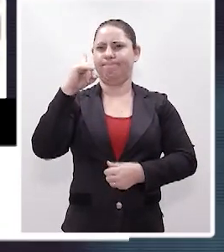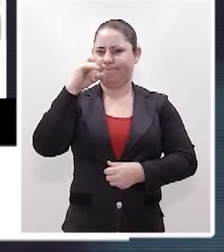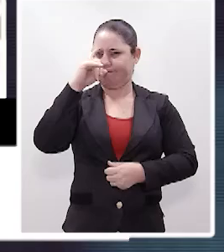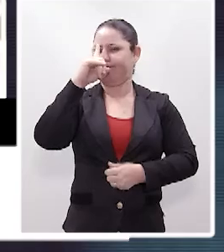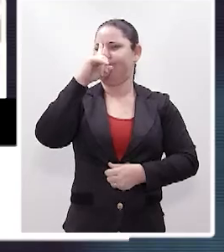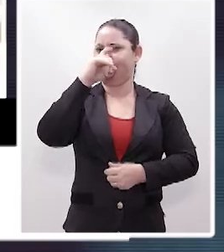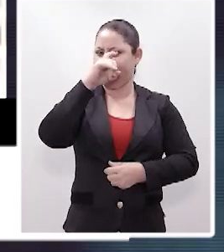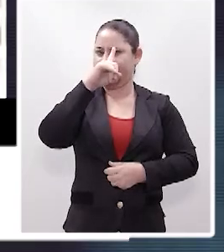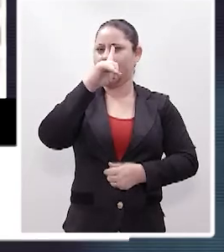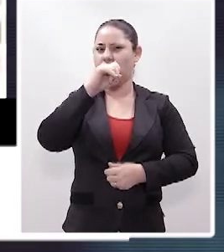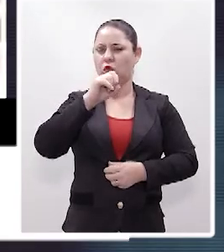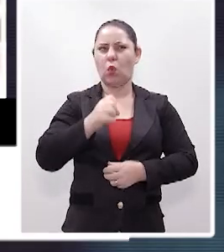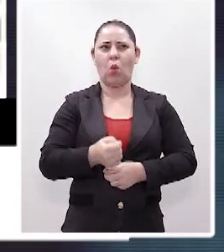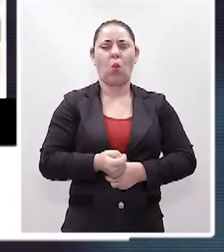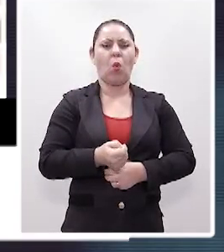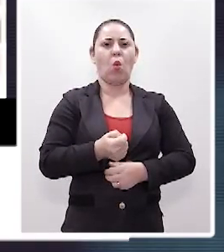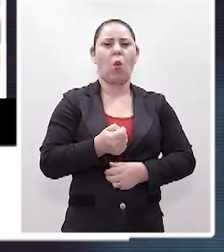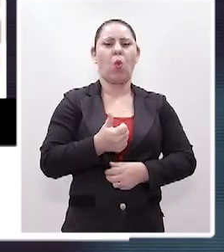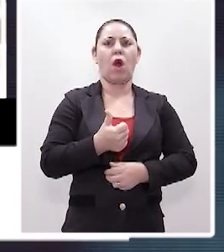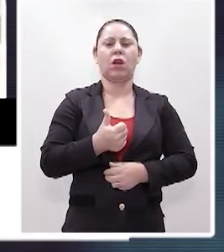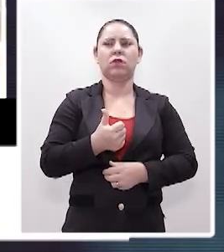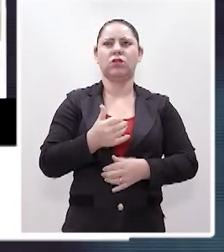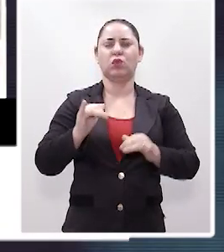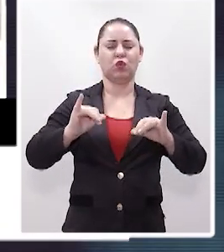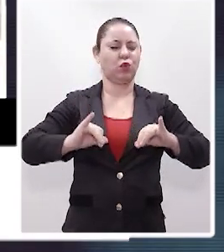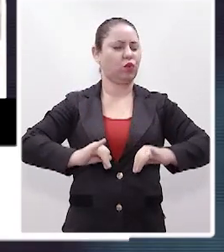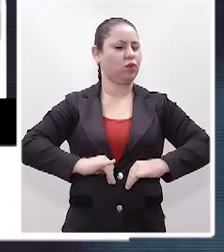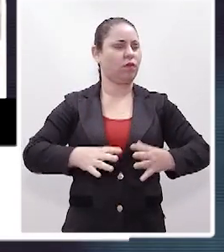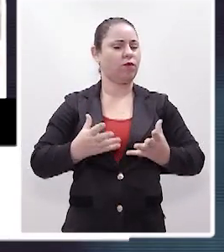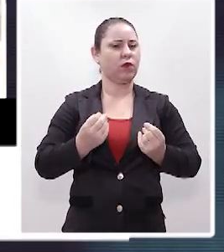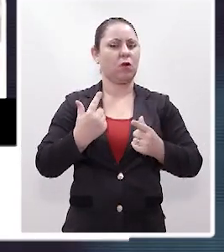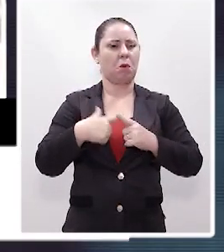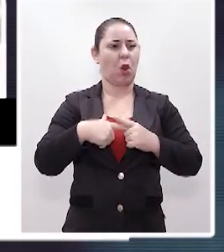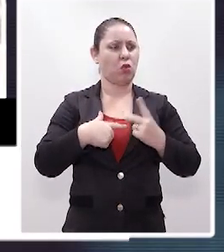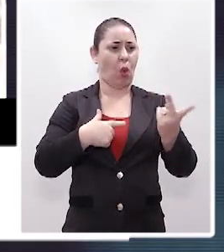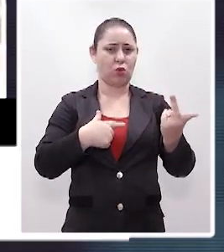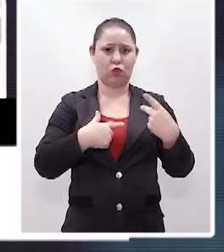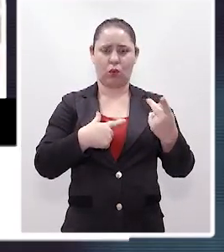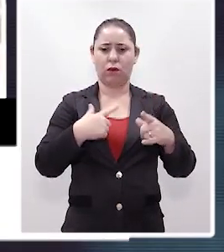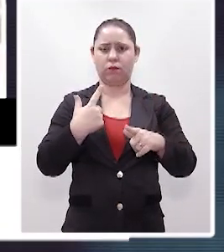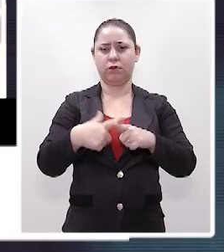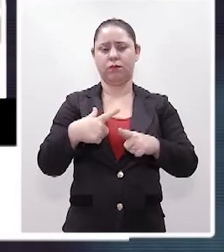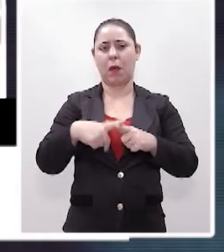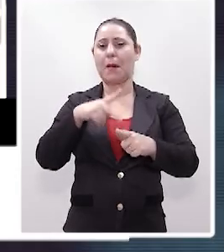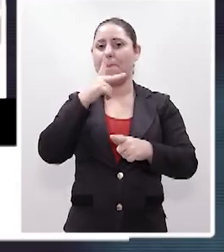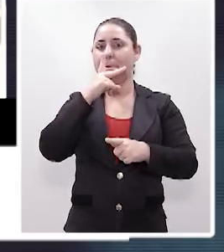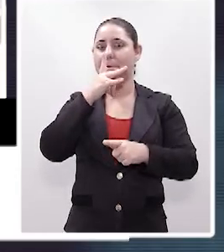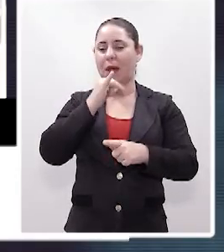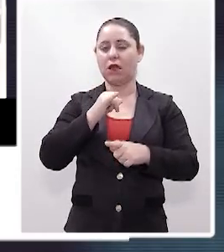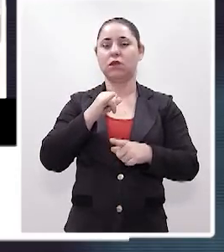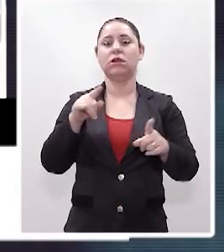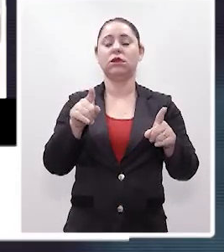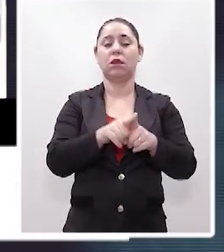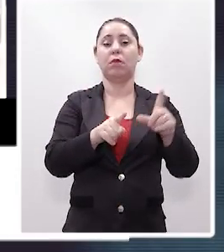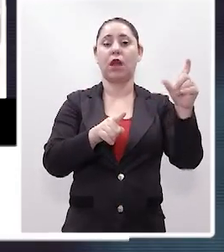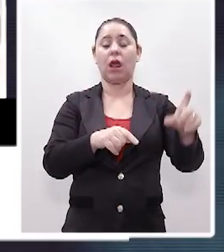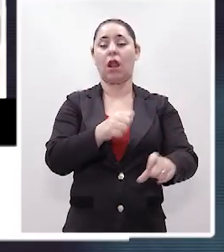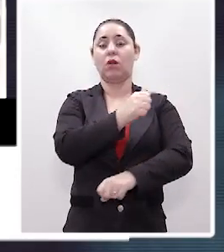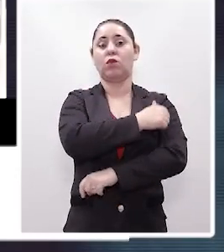Difícil, quase que traumática, tanto para mim quanto para ele, né? Para nós pais e para